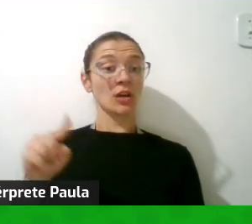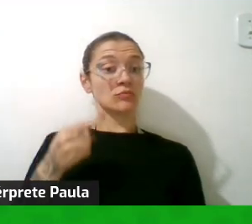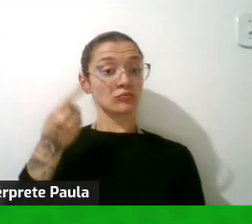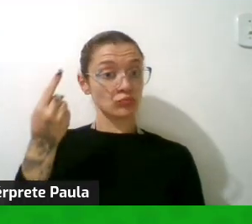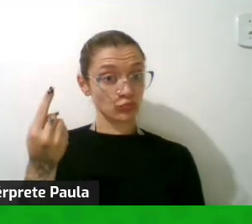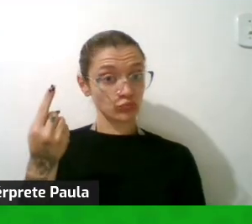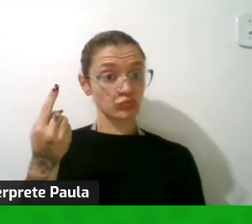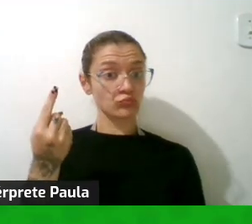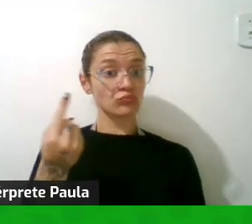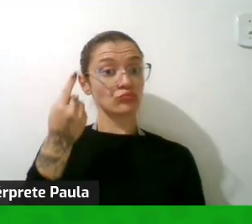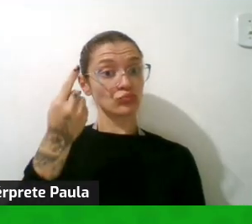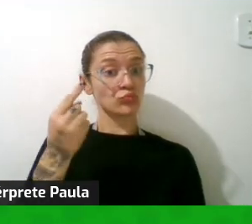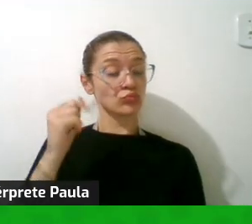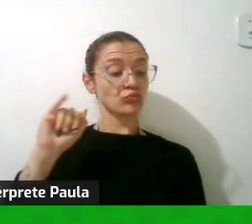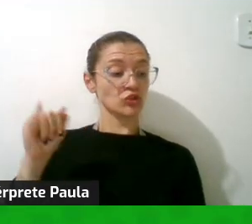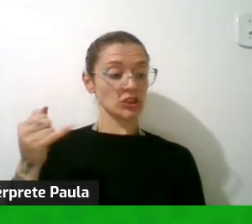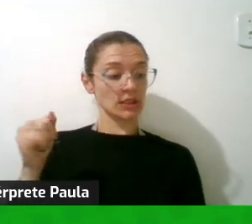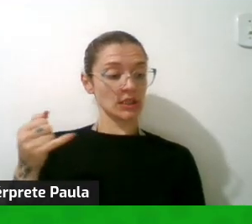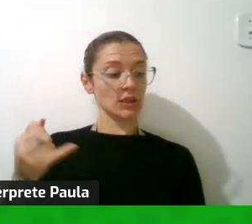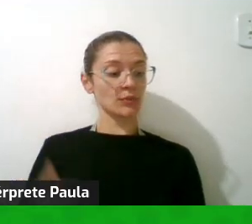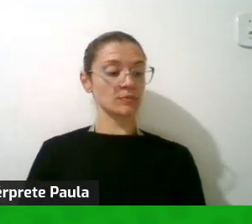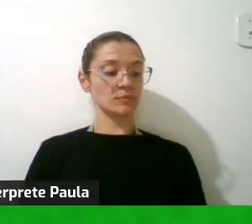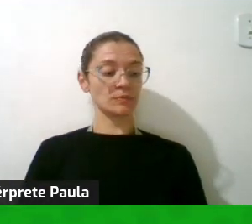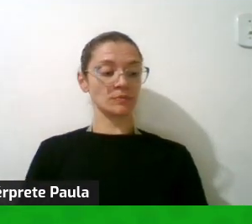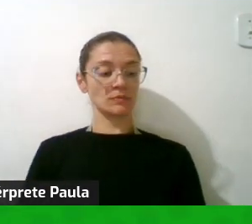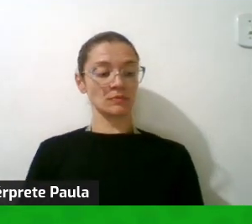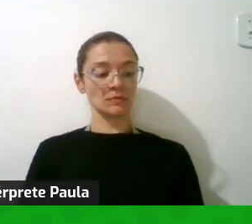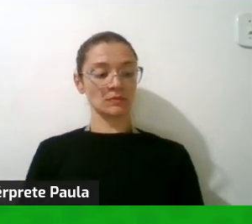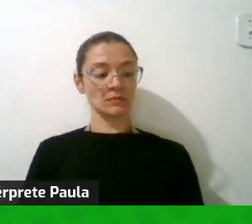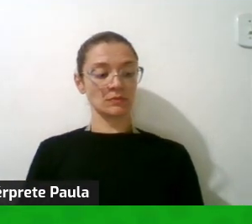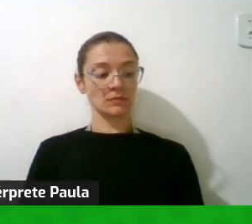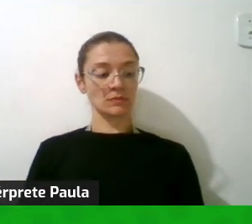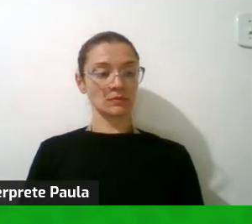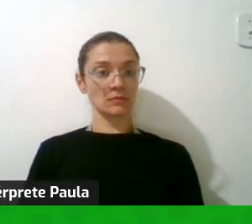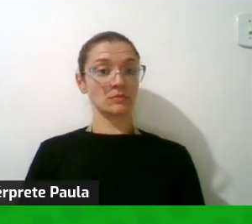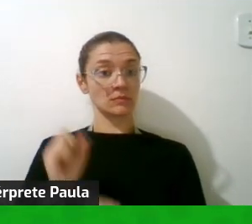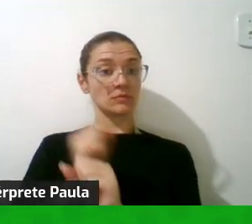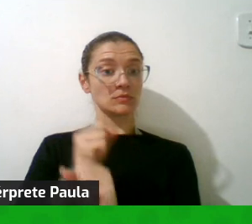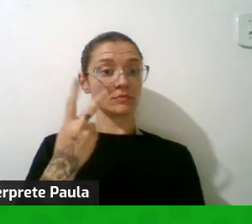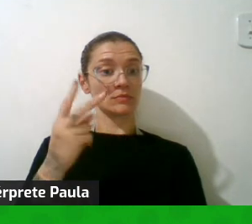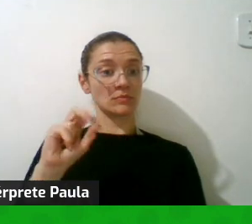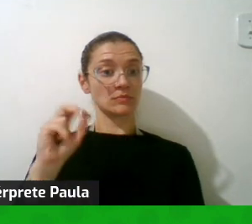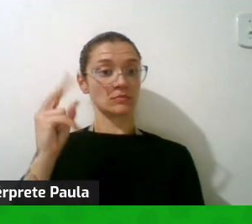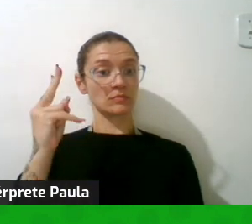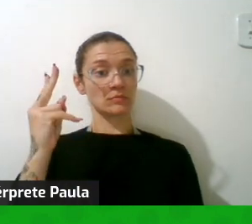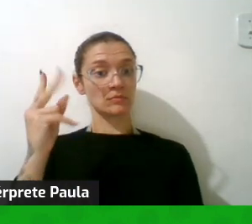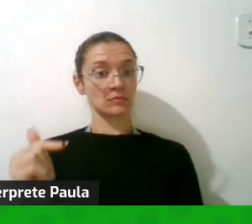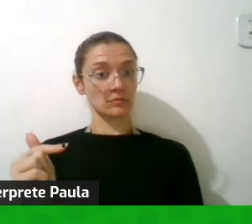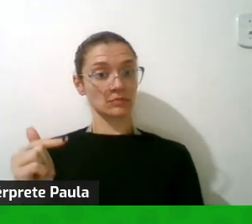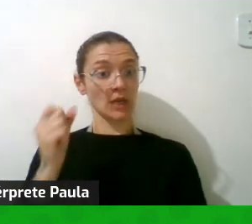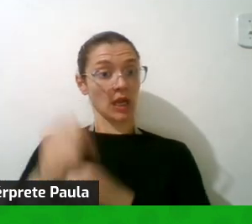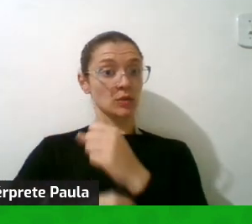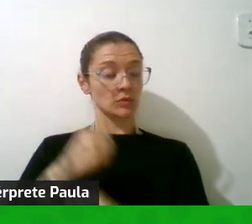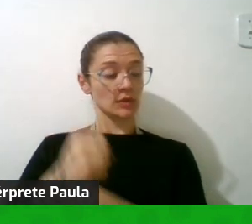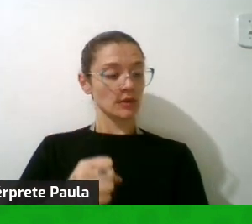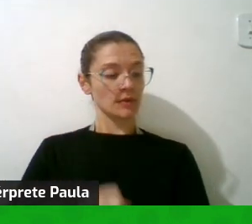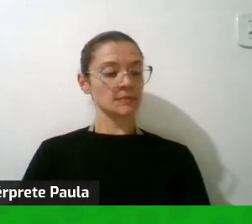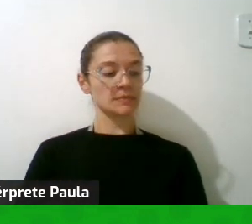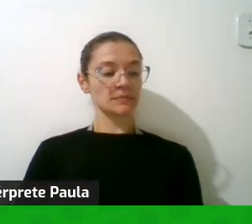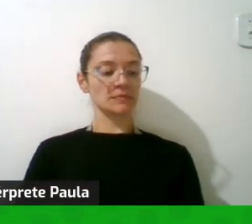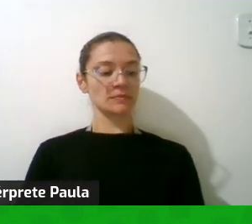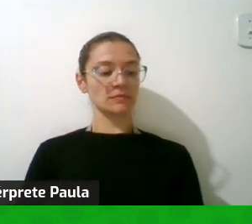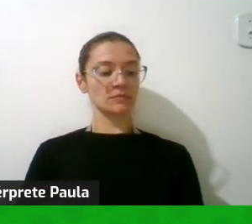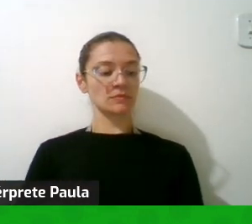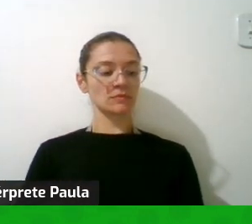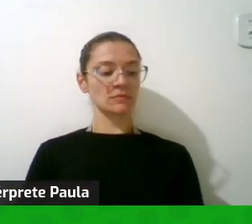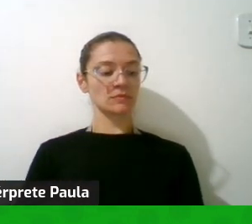1/1, né? Porque aqui a gente está preenchendo de janeiro, de 27. Vamos pensar que é para o ano que vem. Já ajustou aqui o tamanho. Valor,